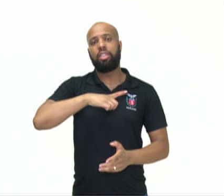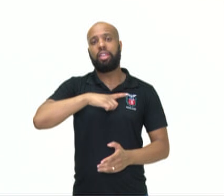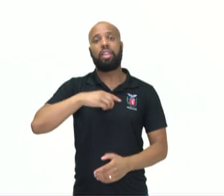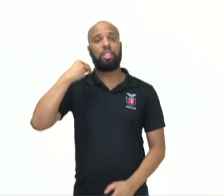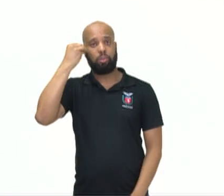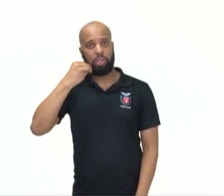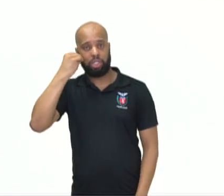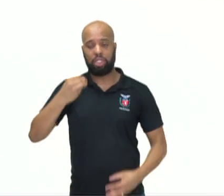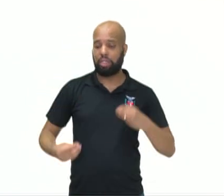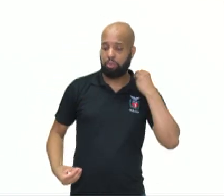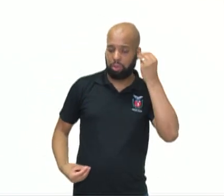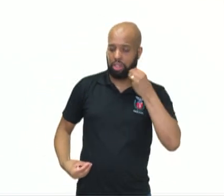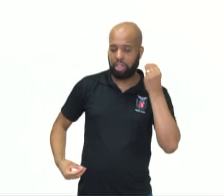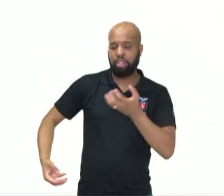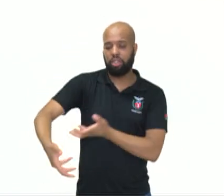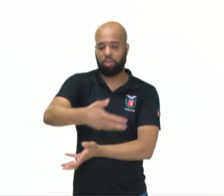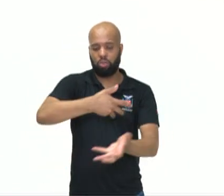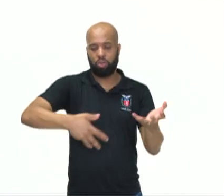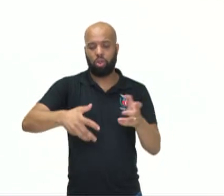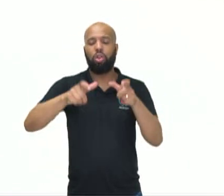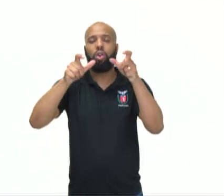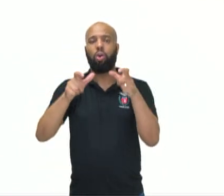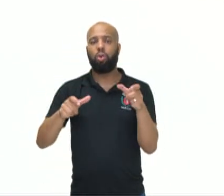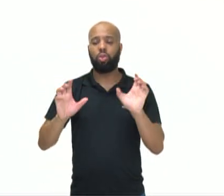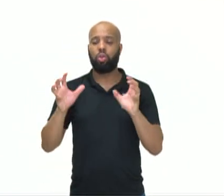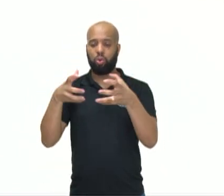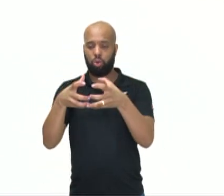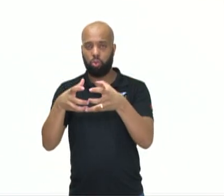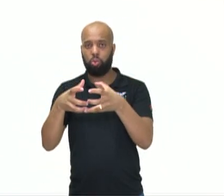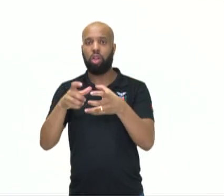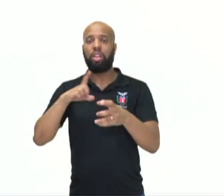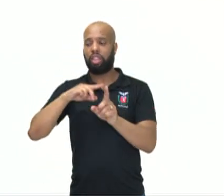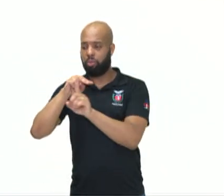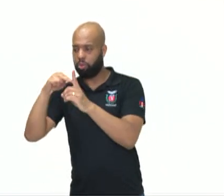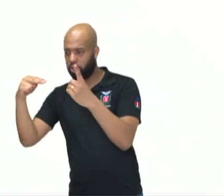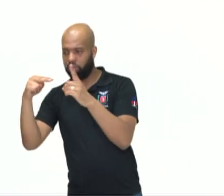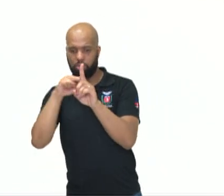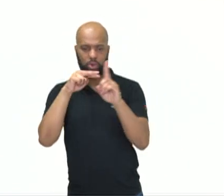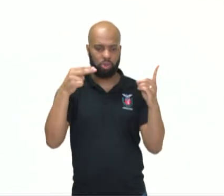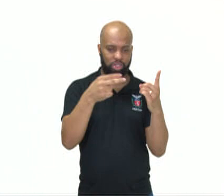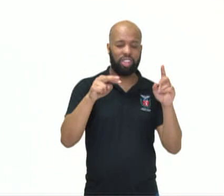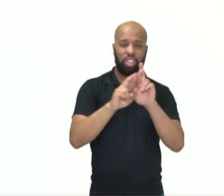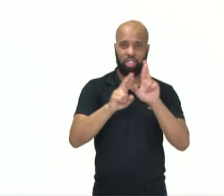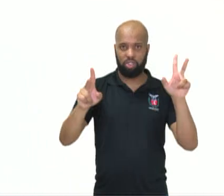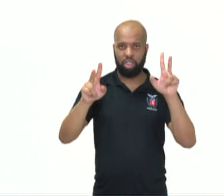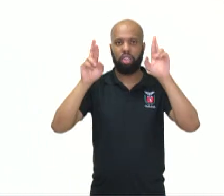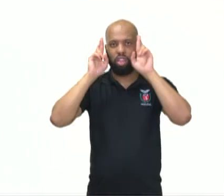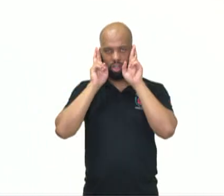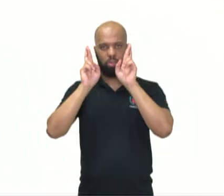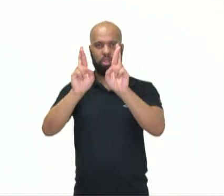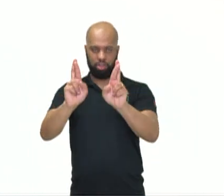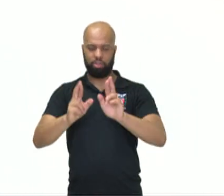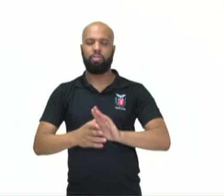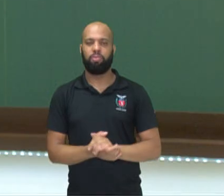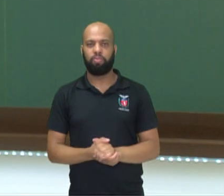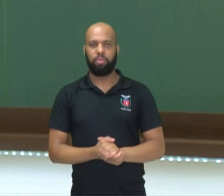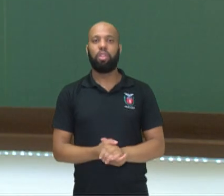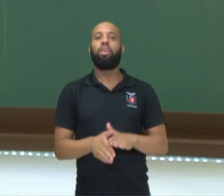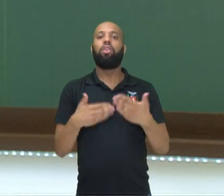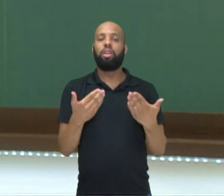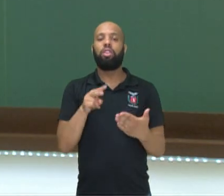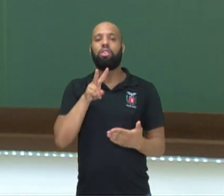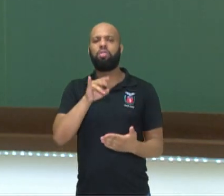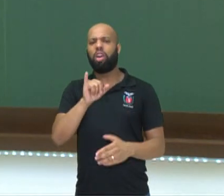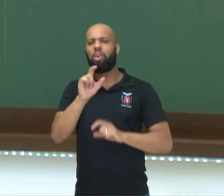de experiências em grupos, respeitando diferentes pontos de vista apresentados. Vamos focar